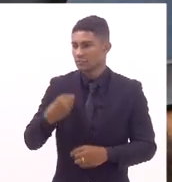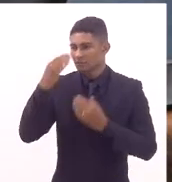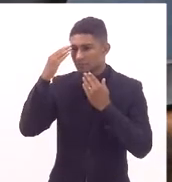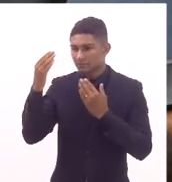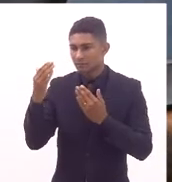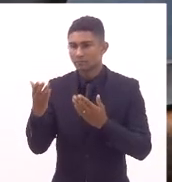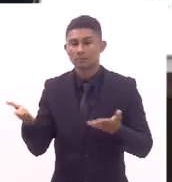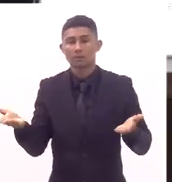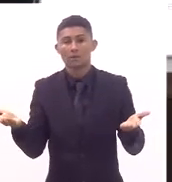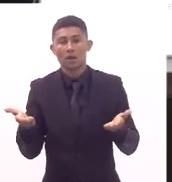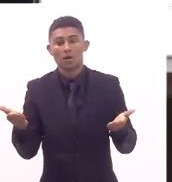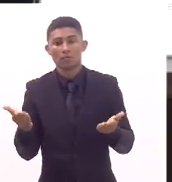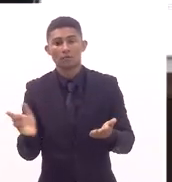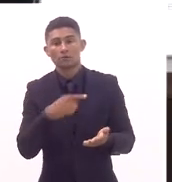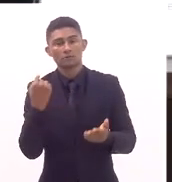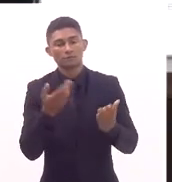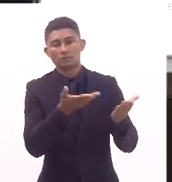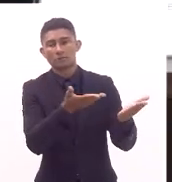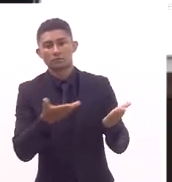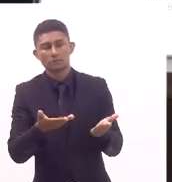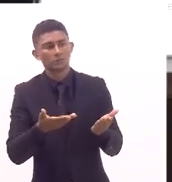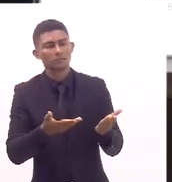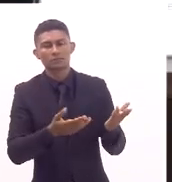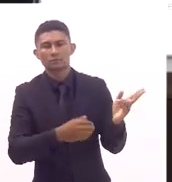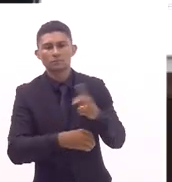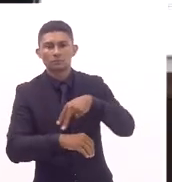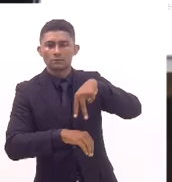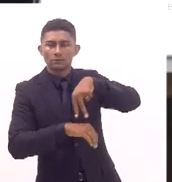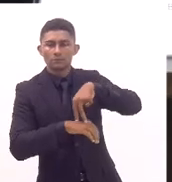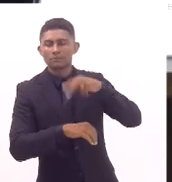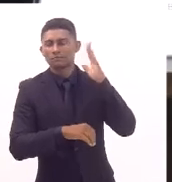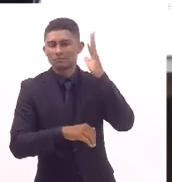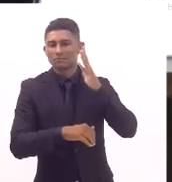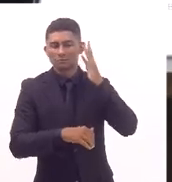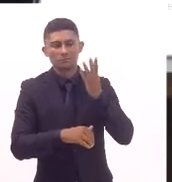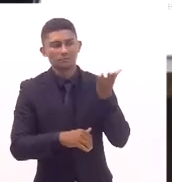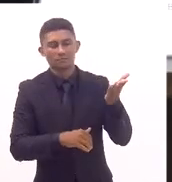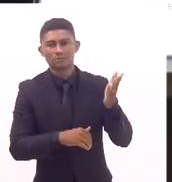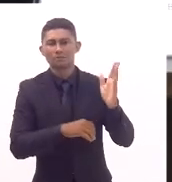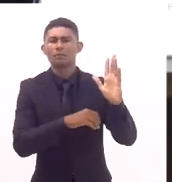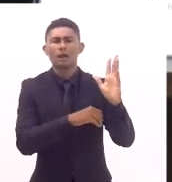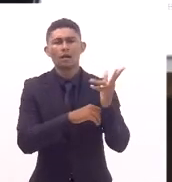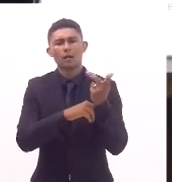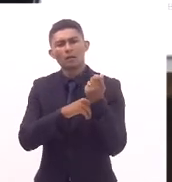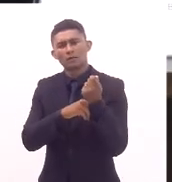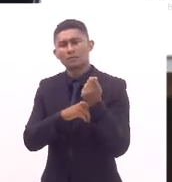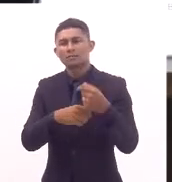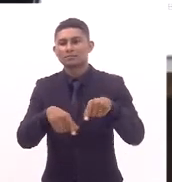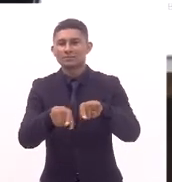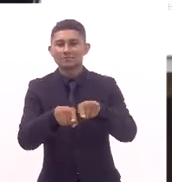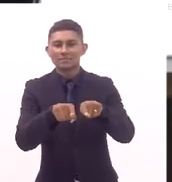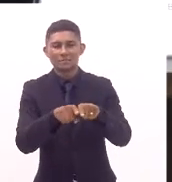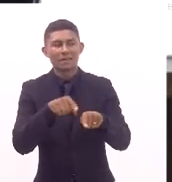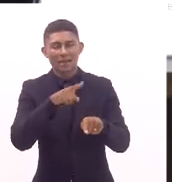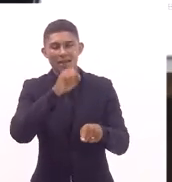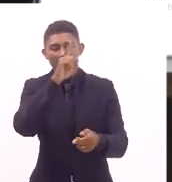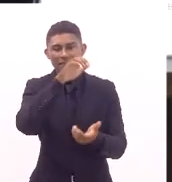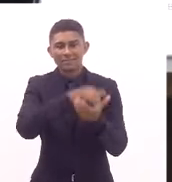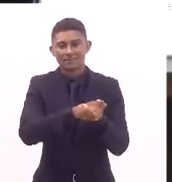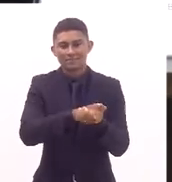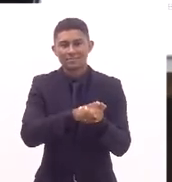agora a gente quer convidar para fazer o uso da palavra ele quer artista e companheiro da homenageada